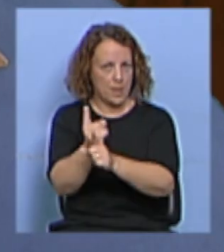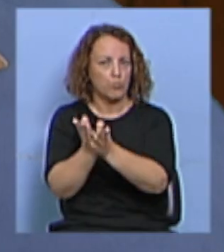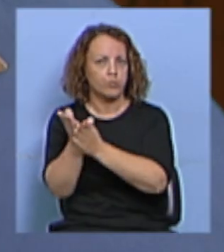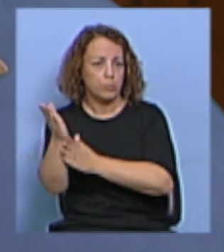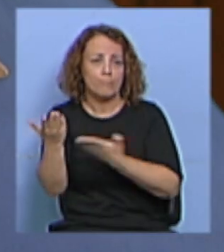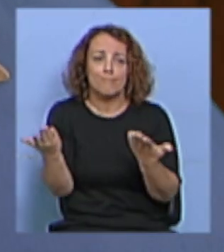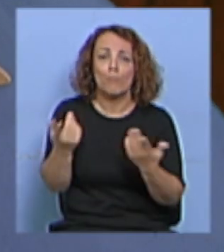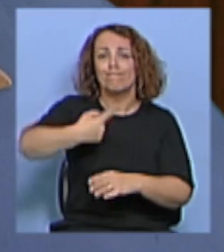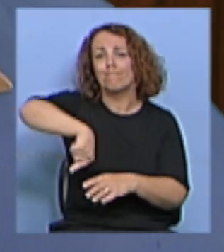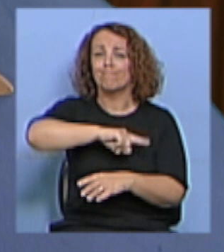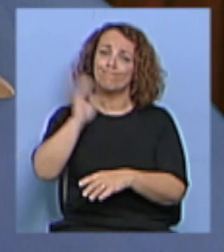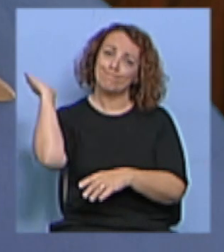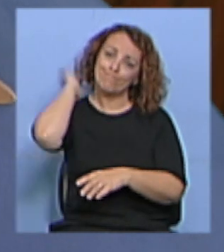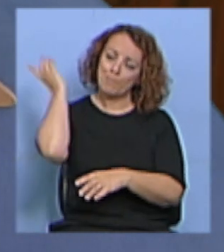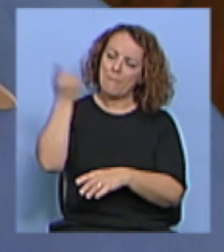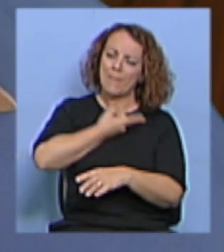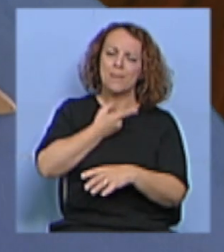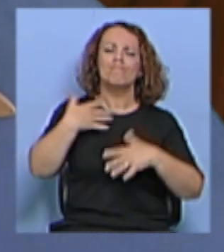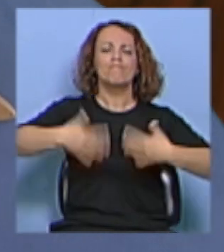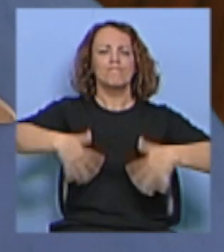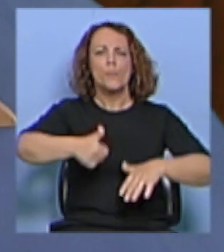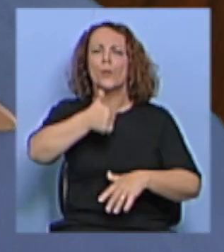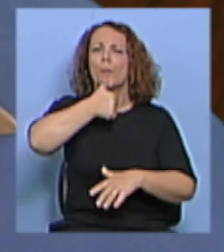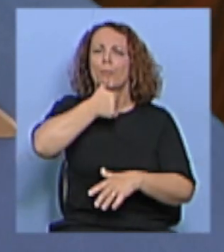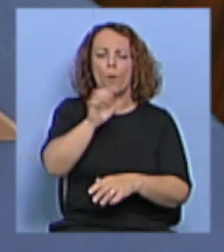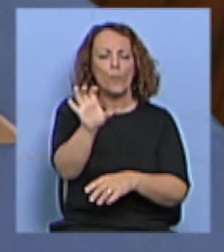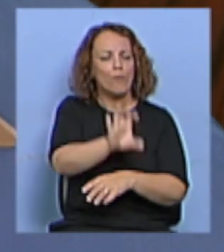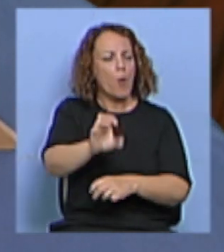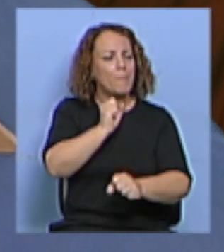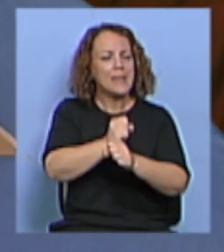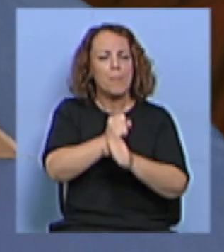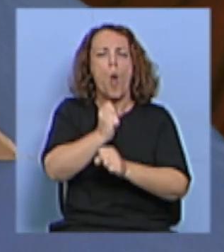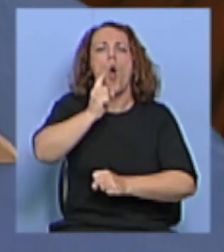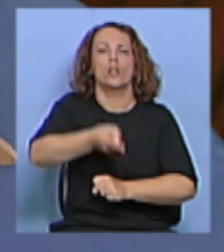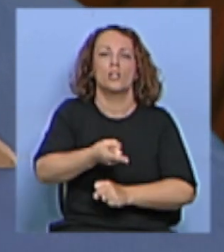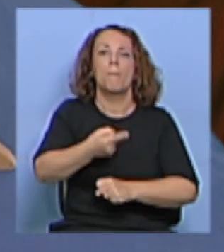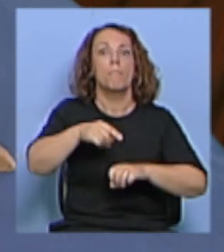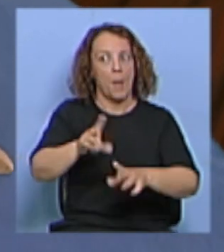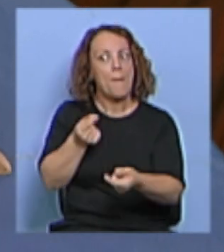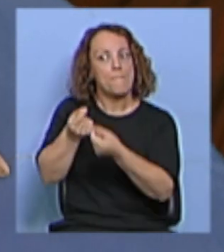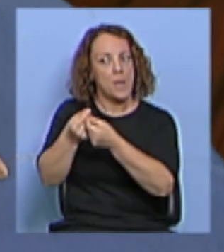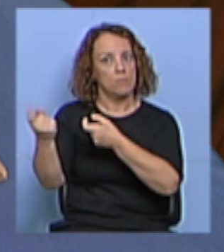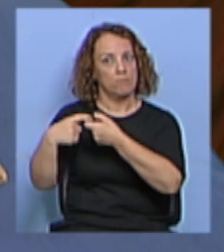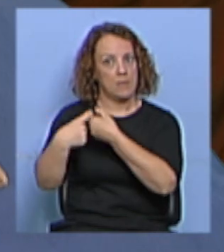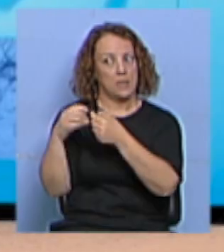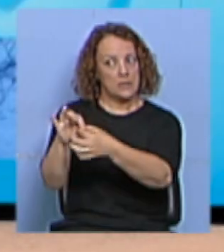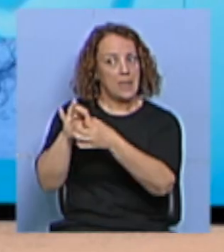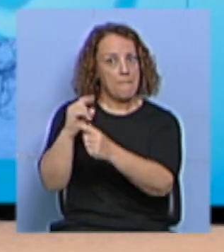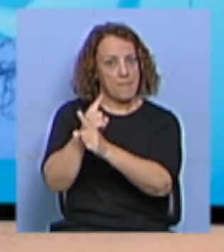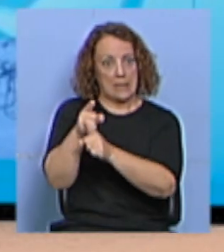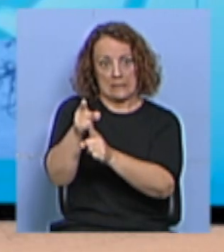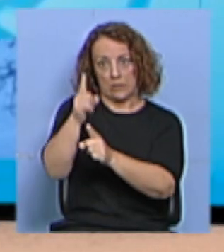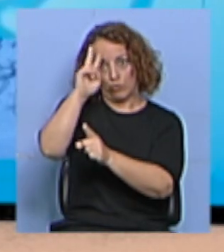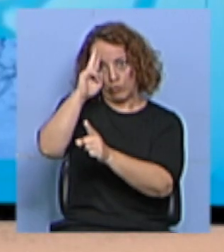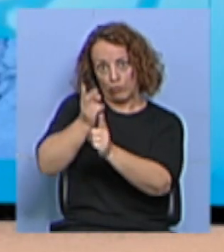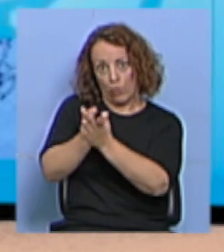isso isto obrigou-nos a outra forma de trabalhar, mas sempre com a mesma proximidade aos nossos parceiros. E é esse esforço que temos tido, porque